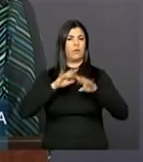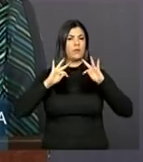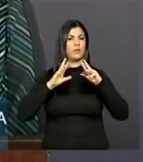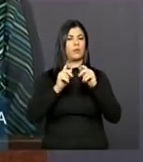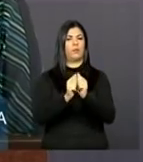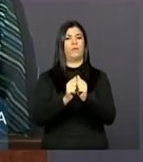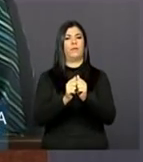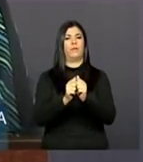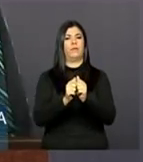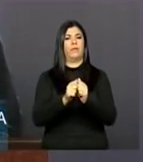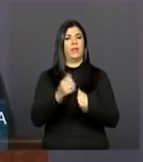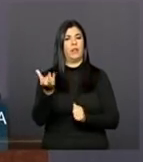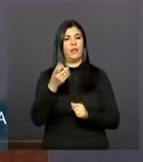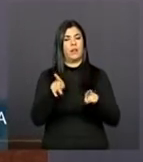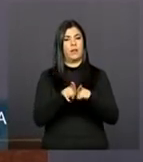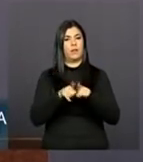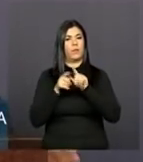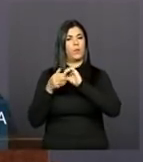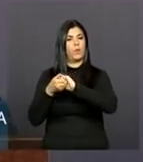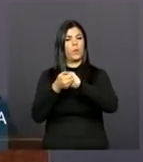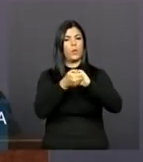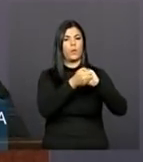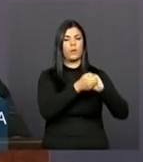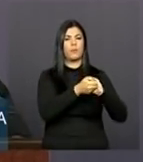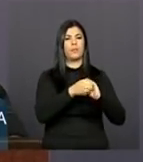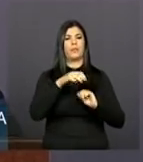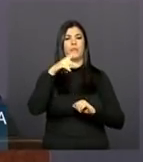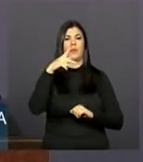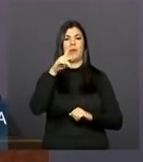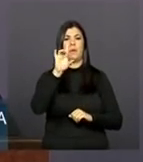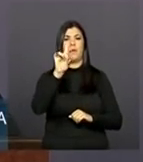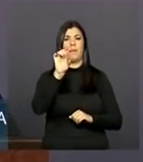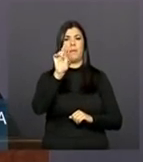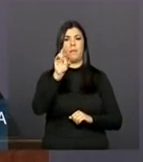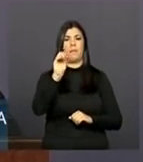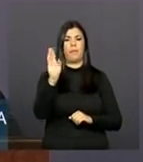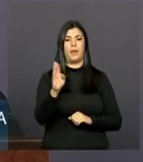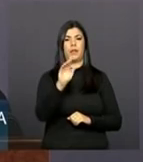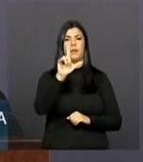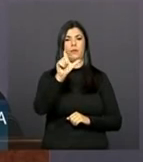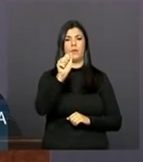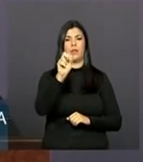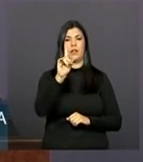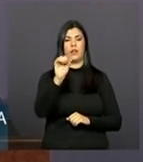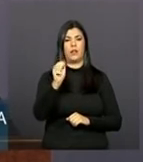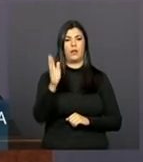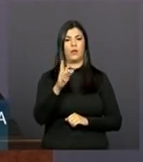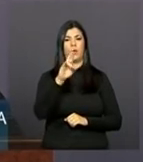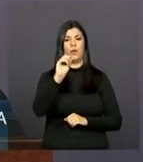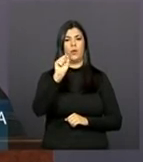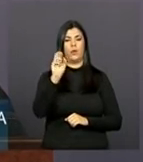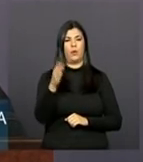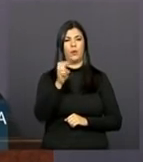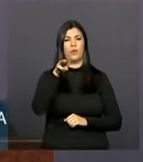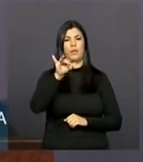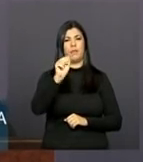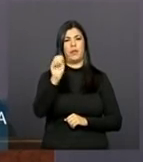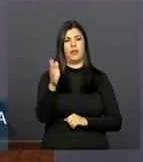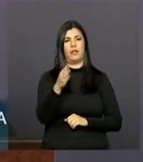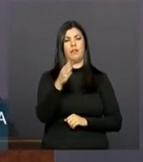inteira queria cumprimentar Pedro dalar Rosa Maria Cardoso da Cunha Maria Rita